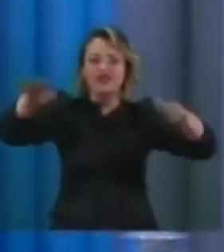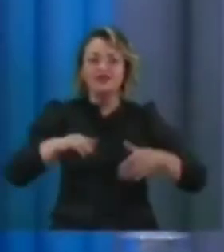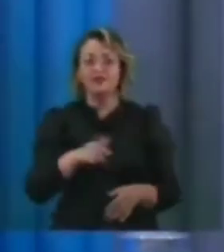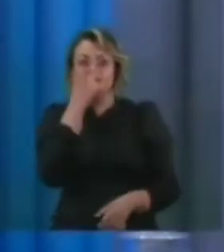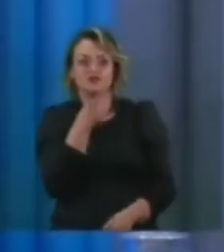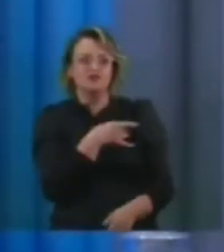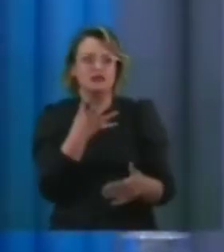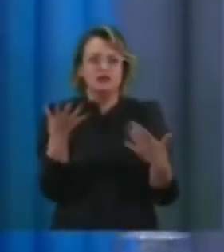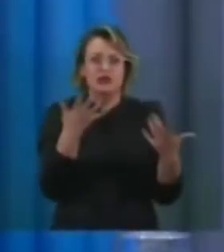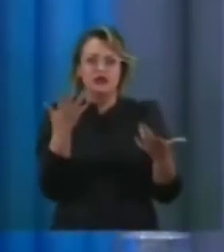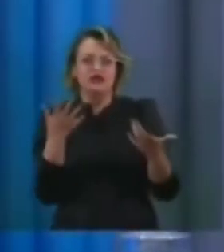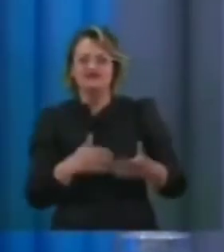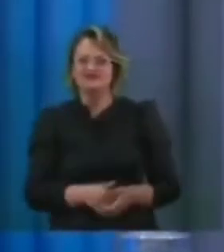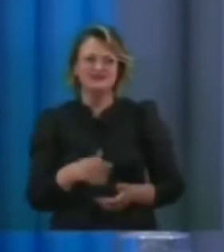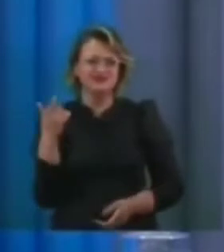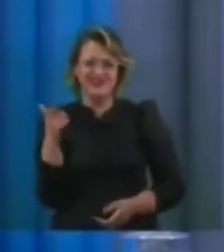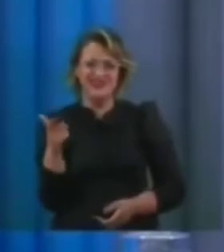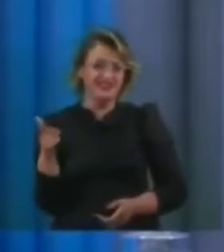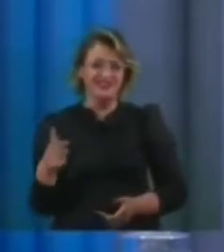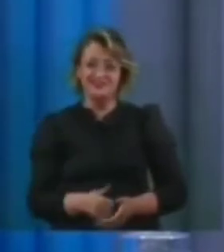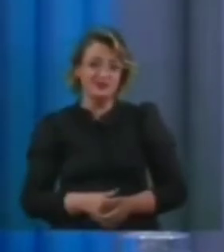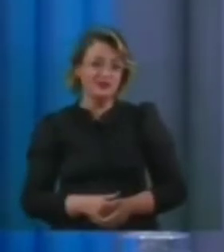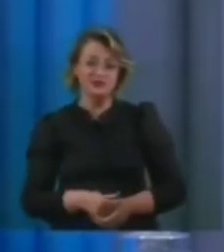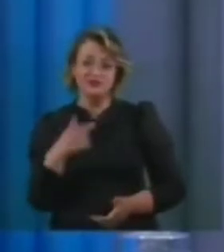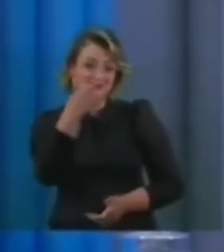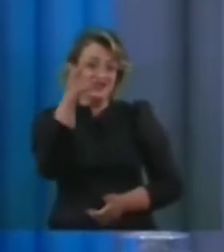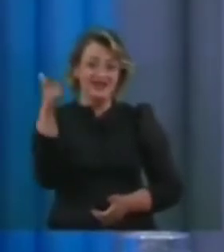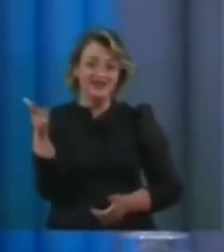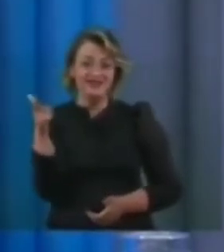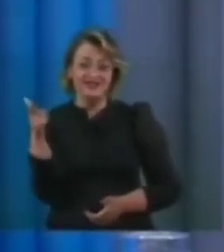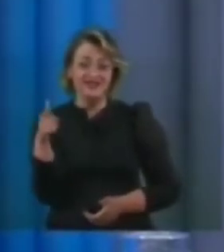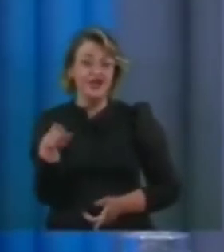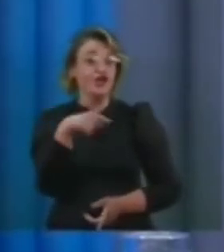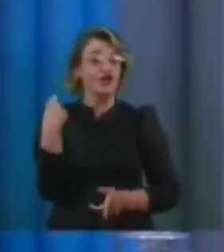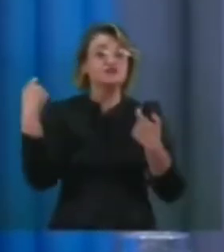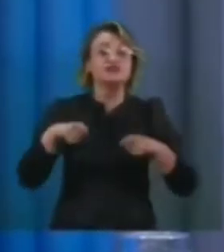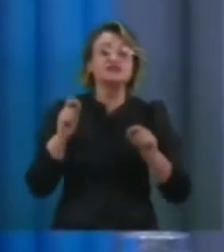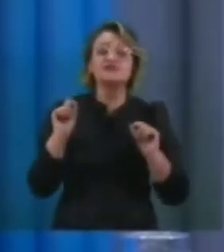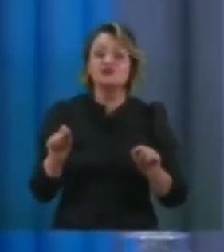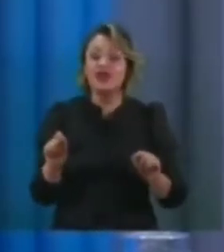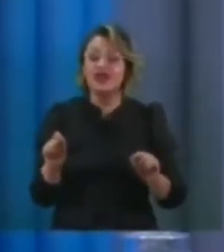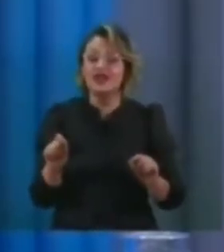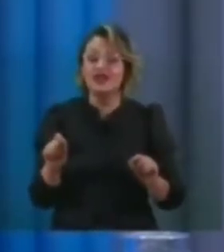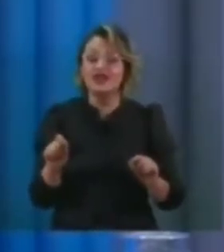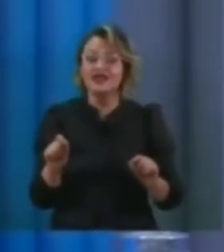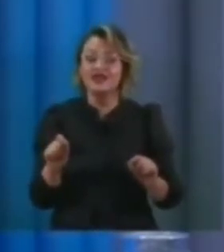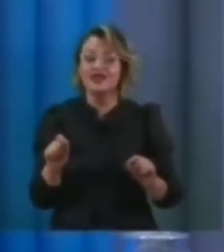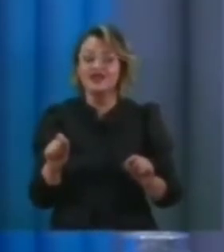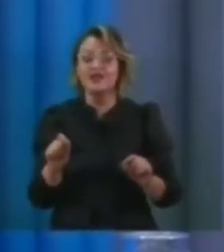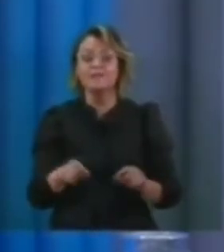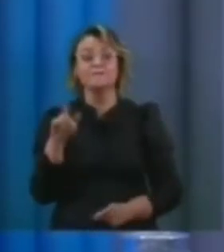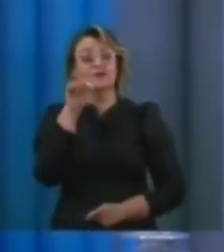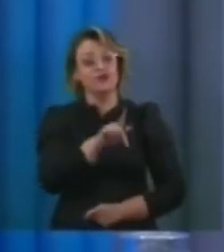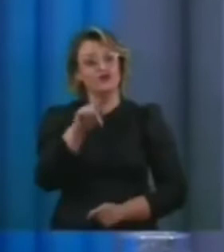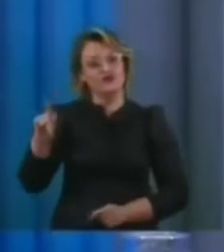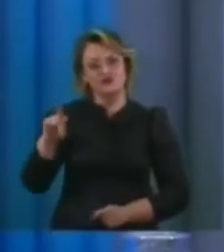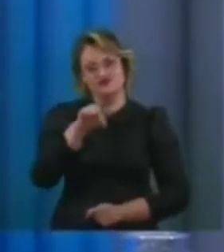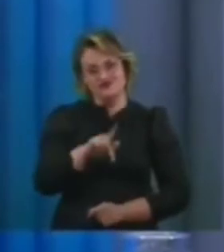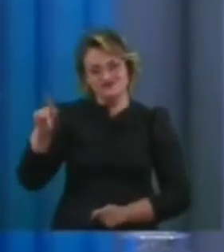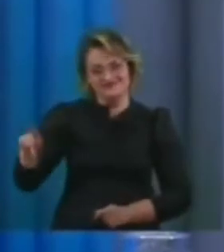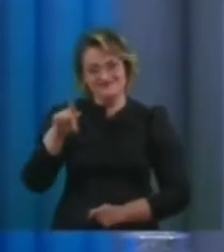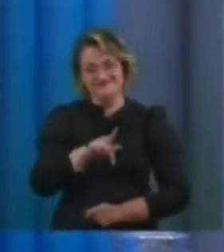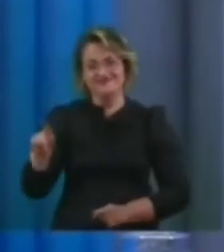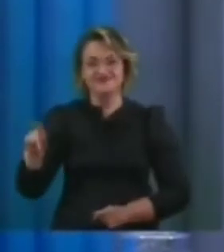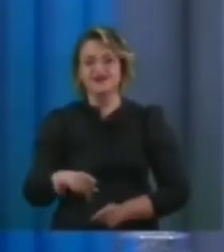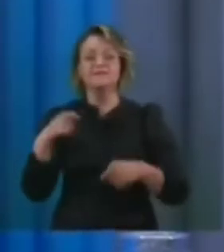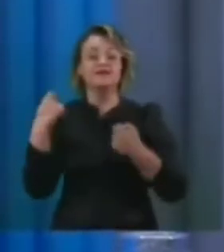botar medo nas famílias, para tentar desvirtuar o debate eleitoral. Sabe o que a gente precisa, Coronel Moreno, para a educação? A gente precisa de mais professores nas escolas. A gente